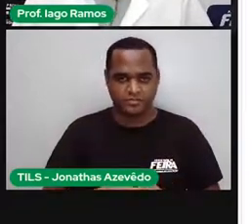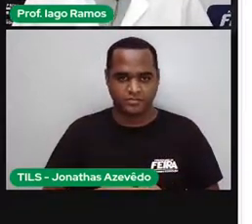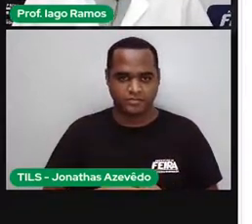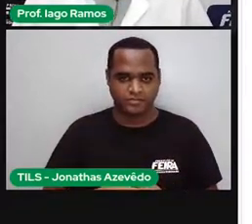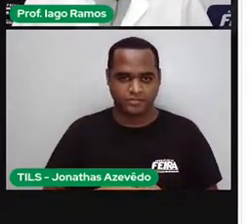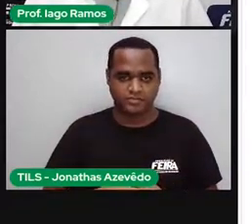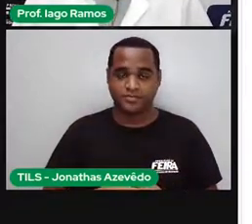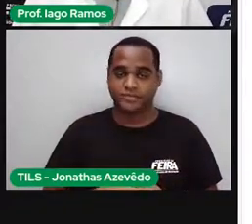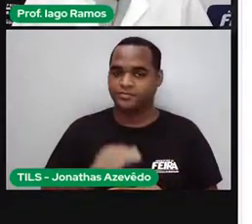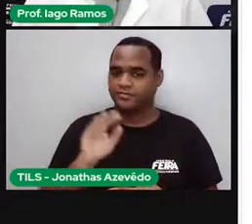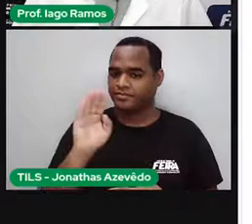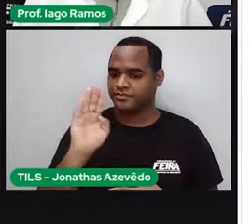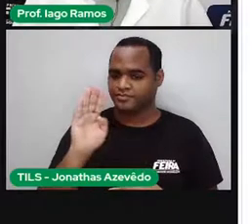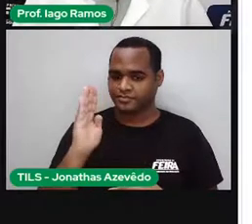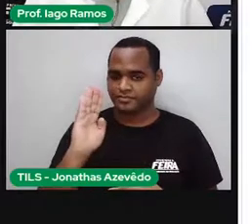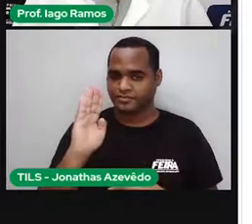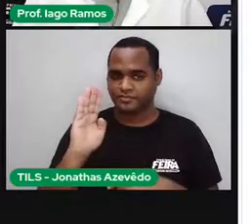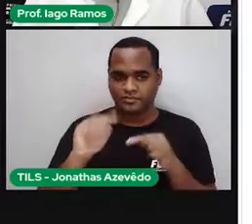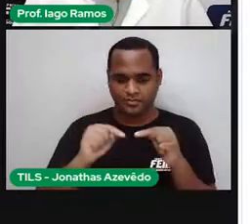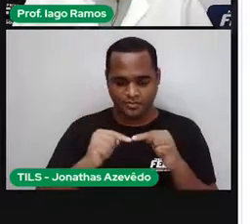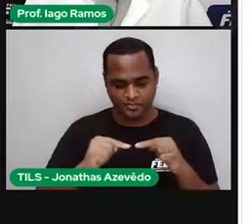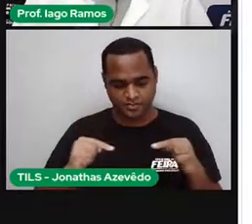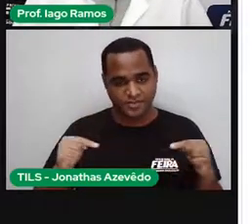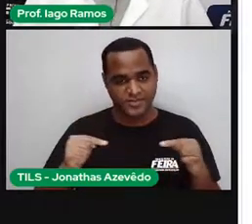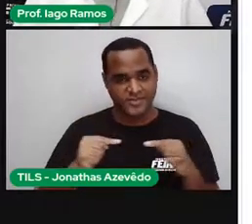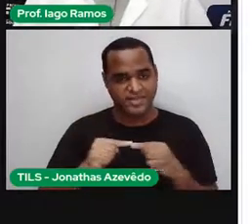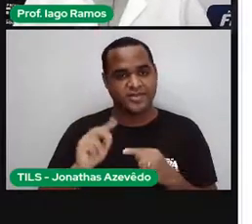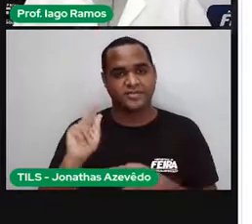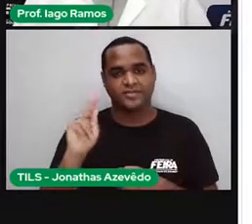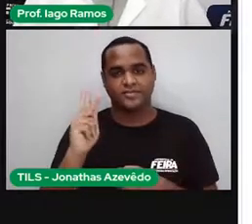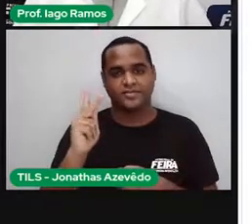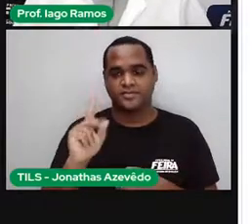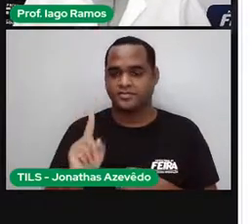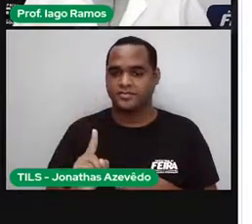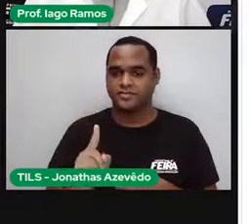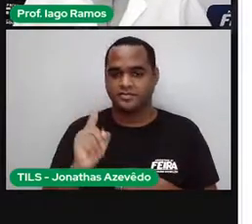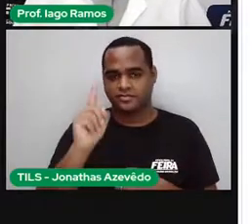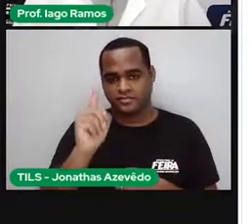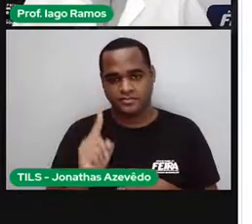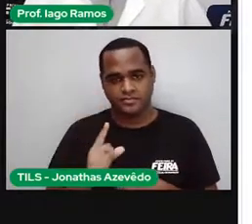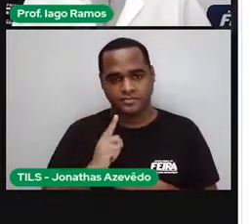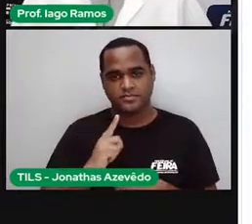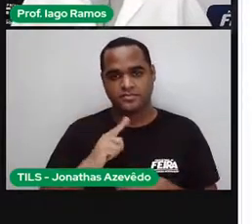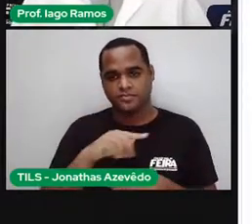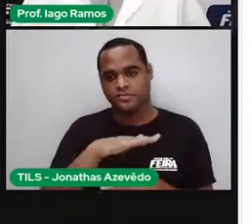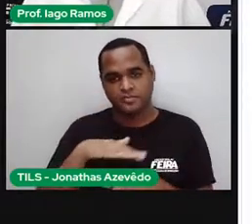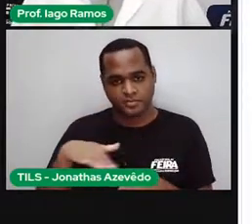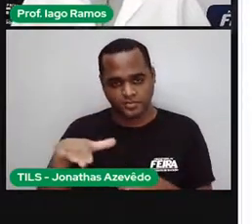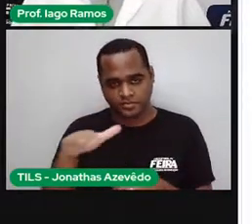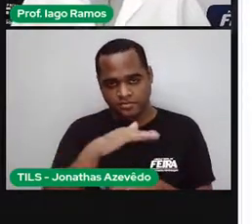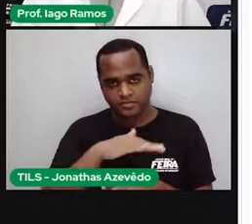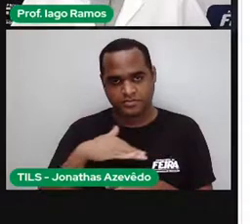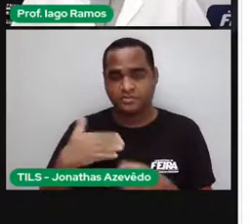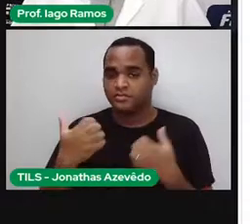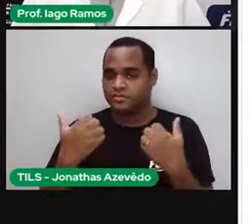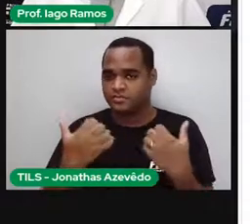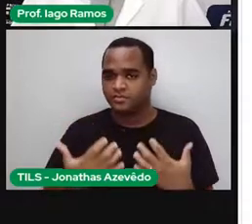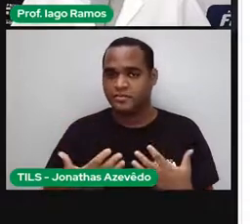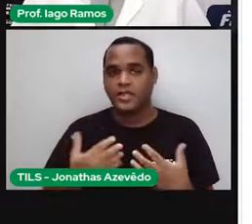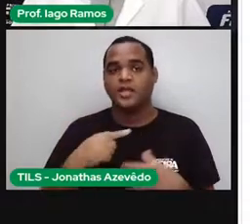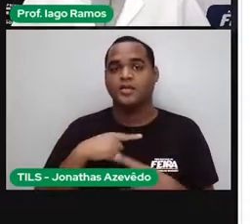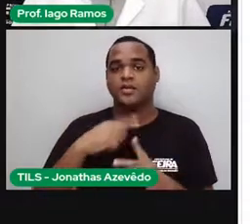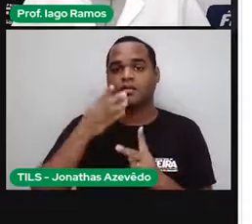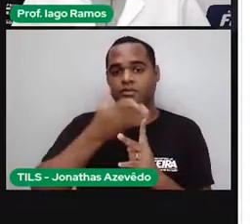a base vezes altura é a área do retângulo o que vai ficar